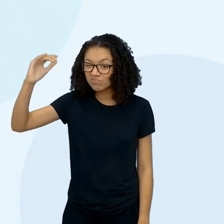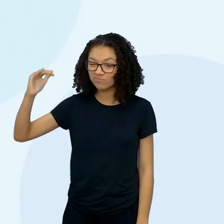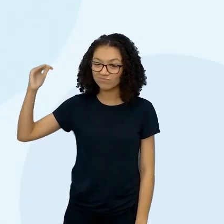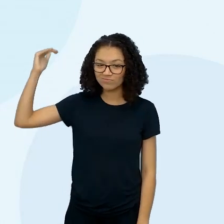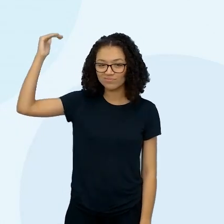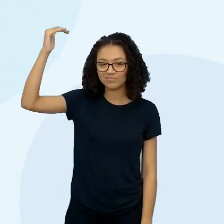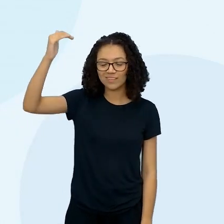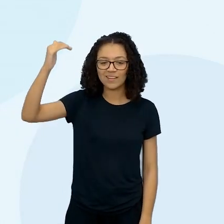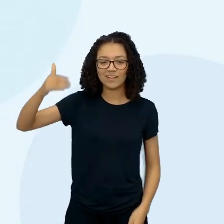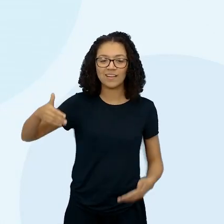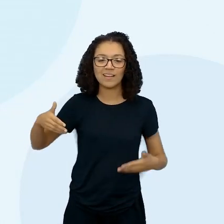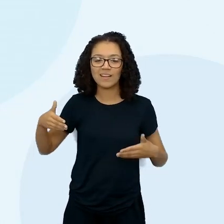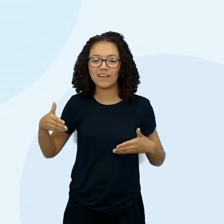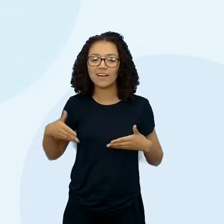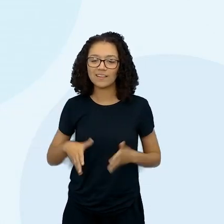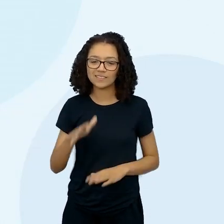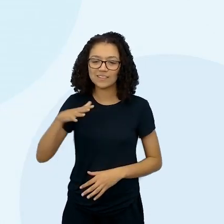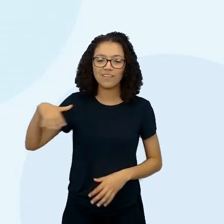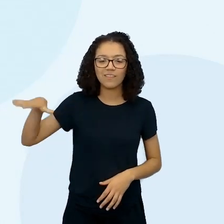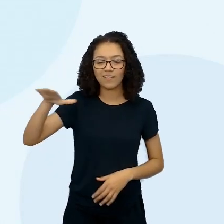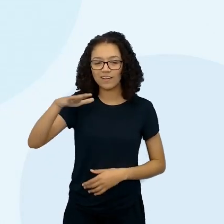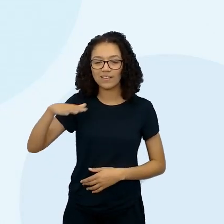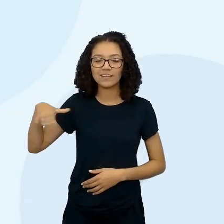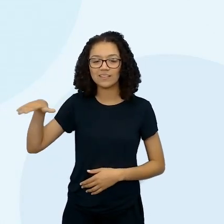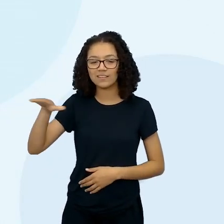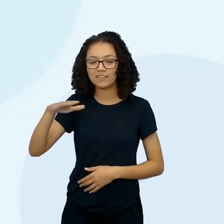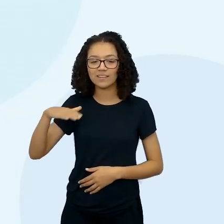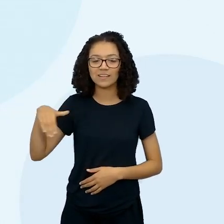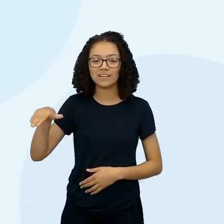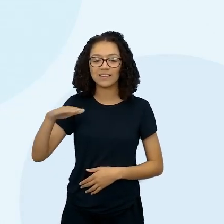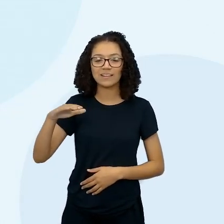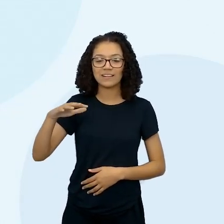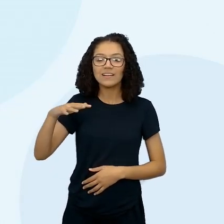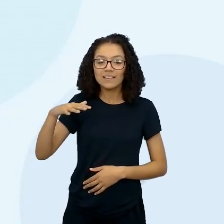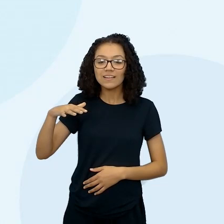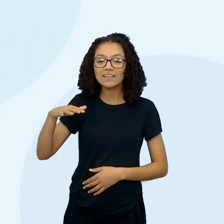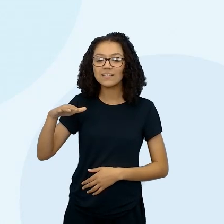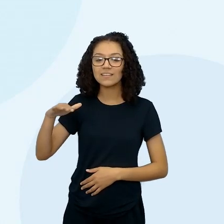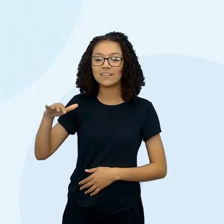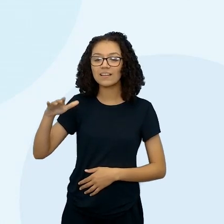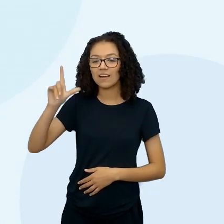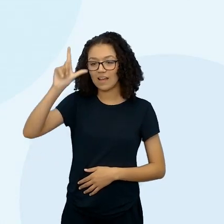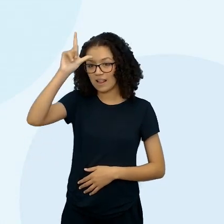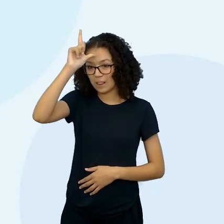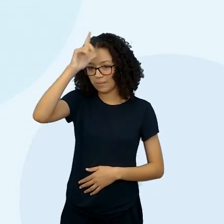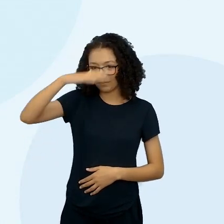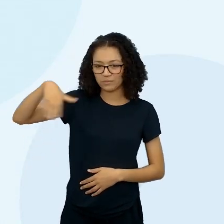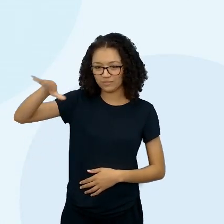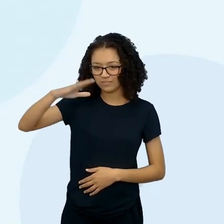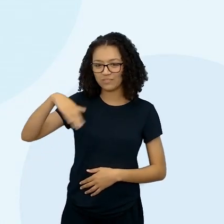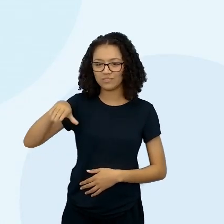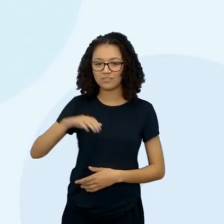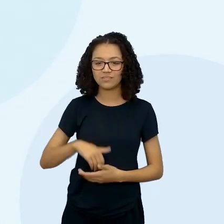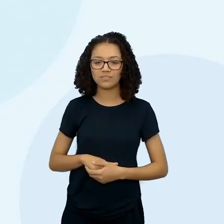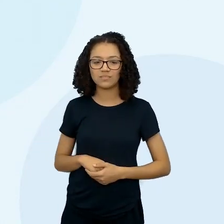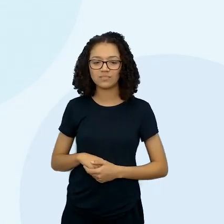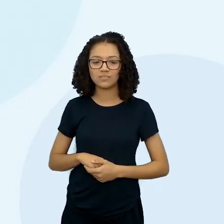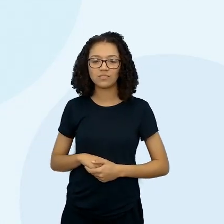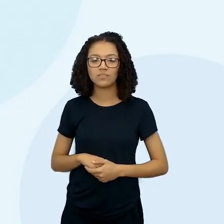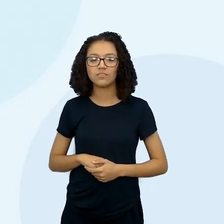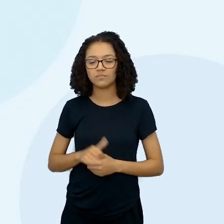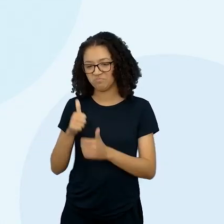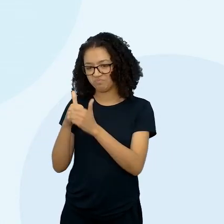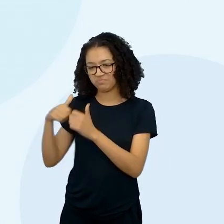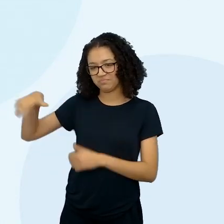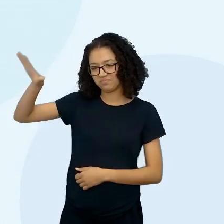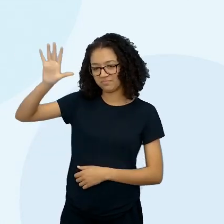na Tchecoslováquia, né? Que É isso mesmo, nasceu lá. antiga, né? Porque hoje ela não existe mais. E veio para o Brasil. Quer dizer, lá ela